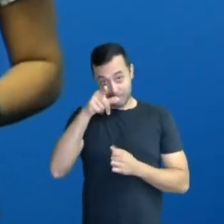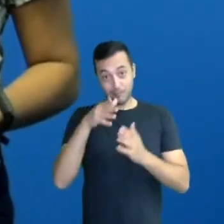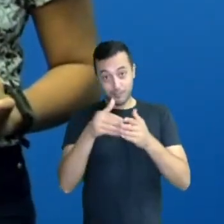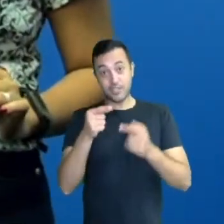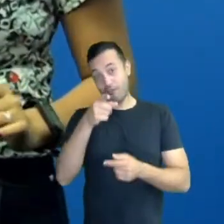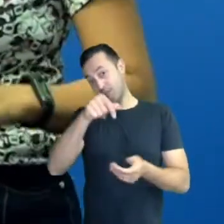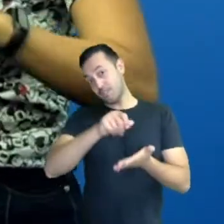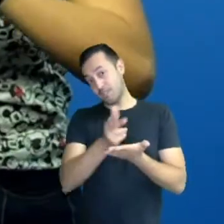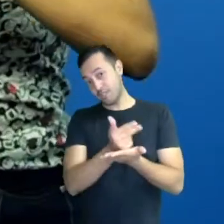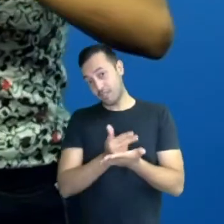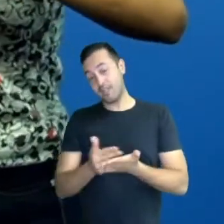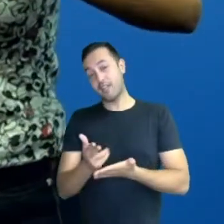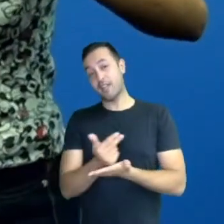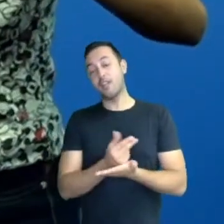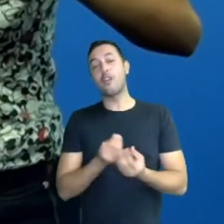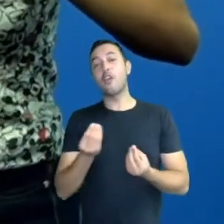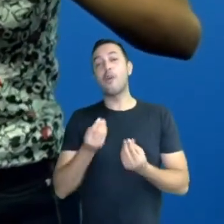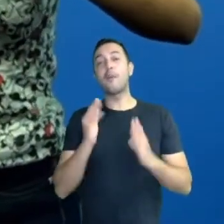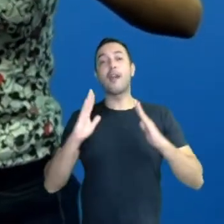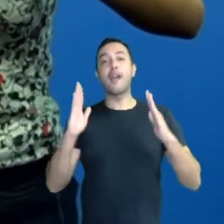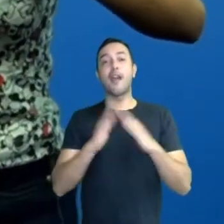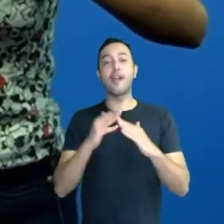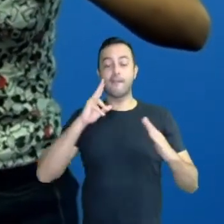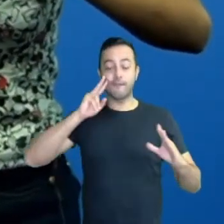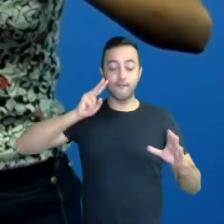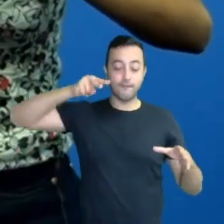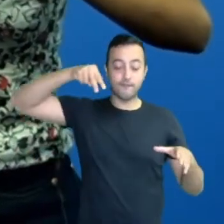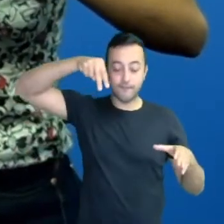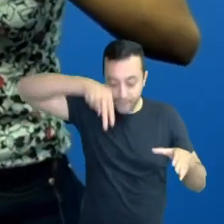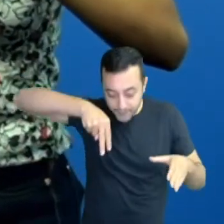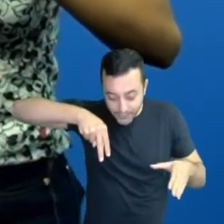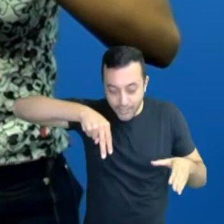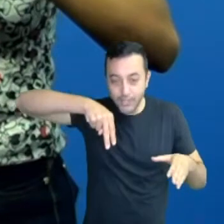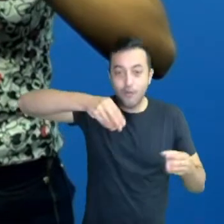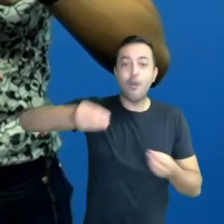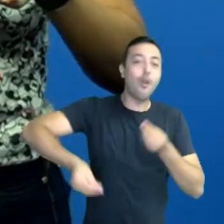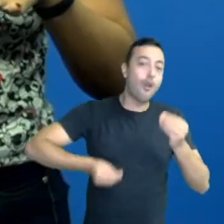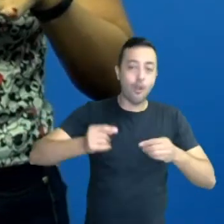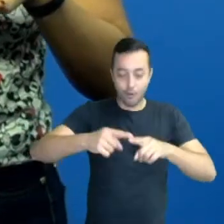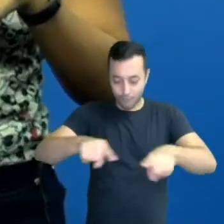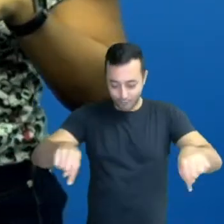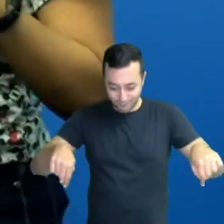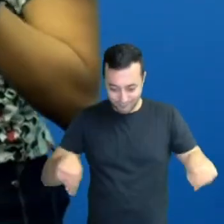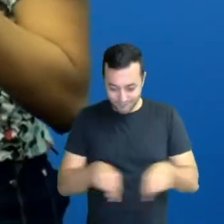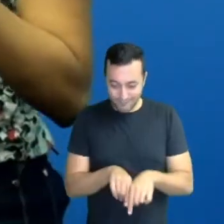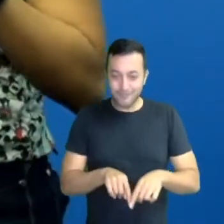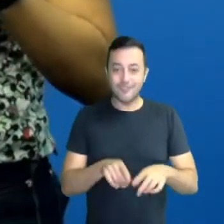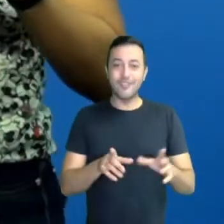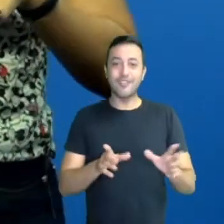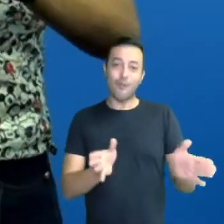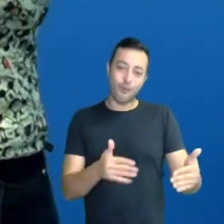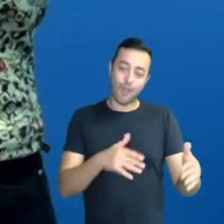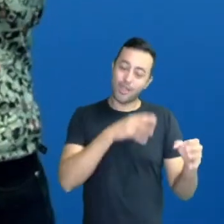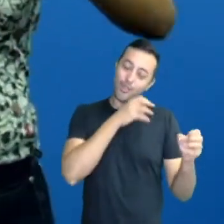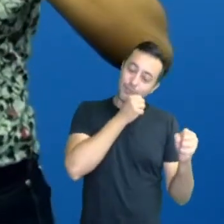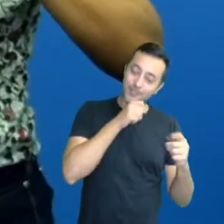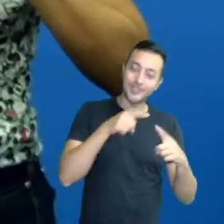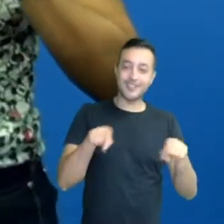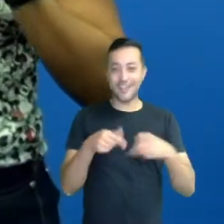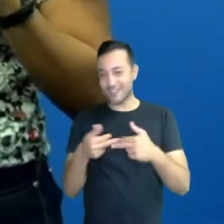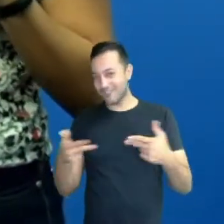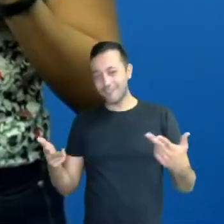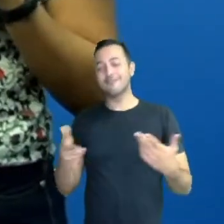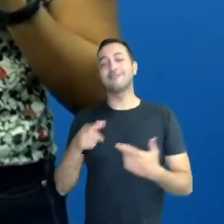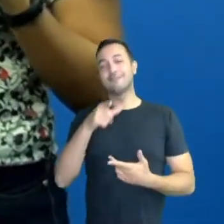sua casa, vista de cima assim, ó. Os cômodos, todinho bem divididinho, como tá aí no desenho, do jeitinho que